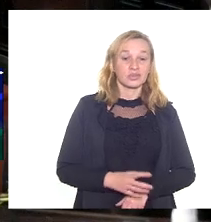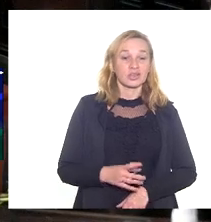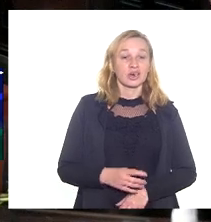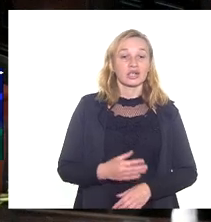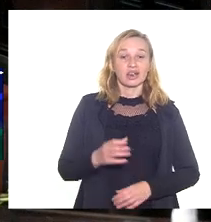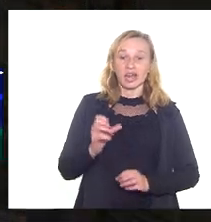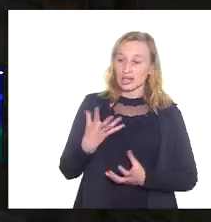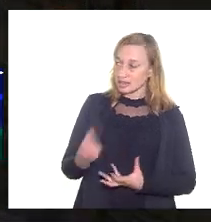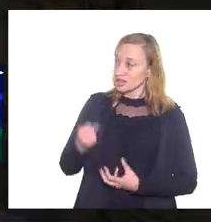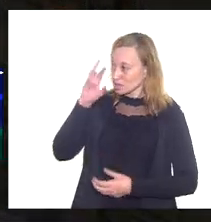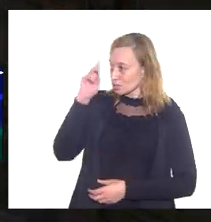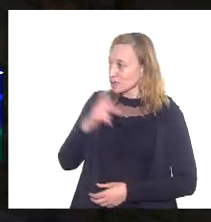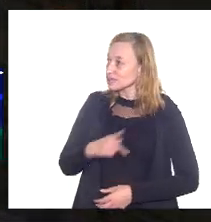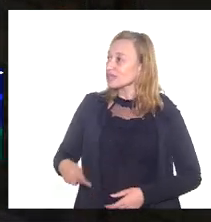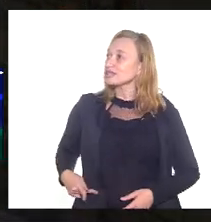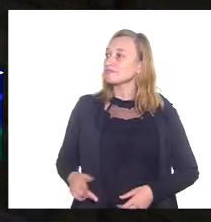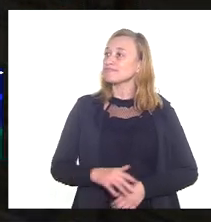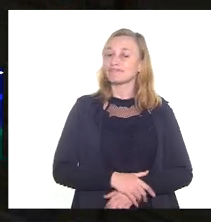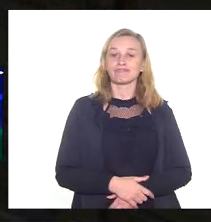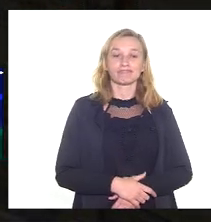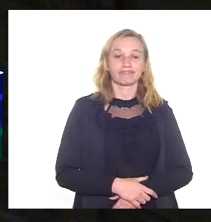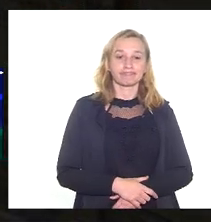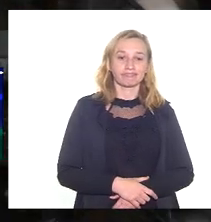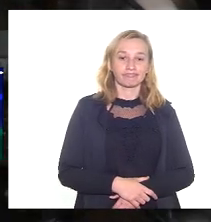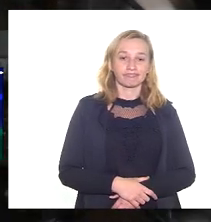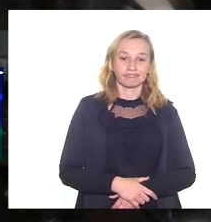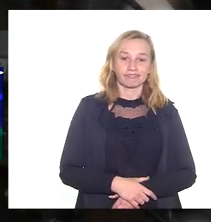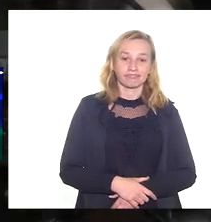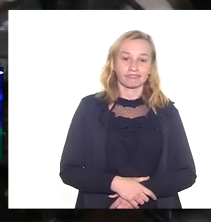Parecer favorável, senhor presidente.